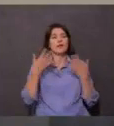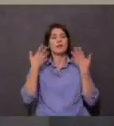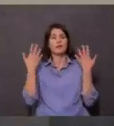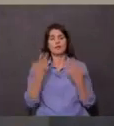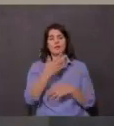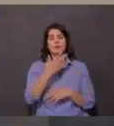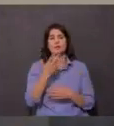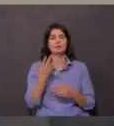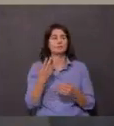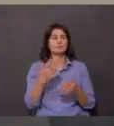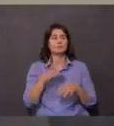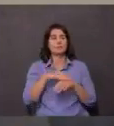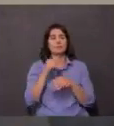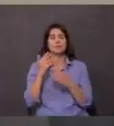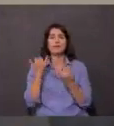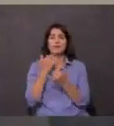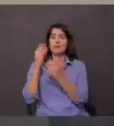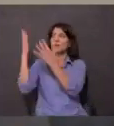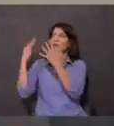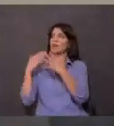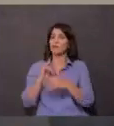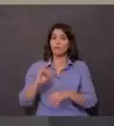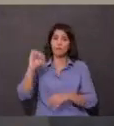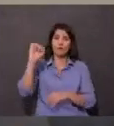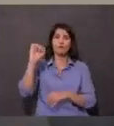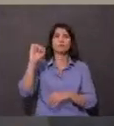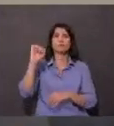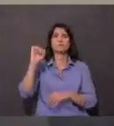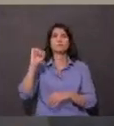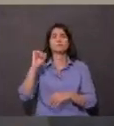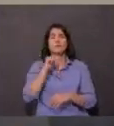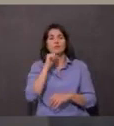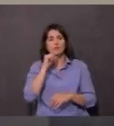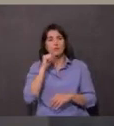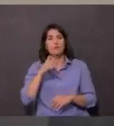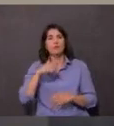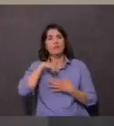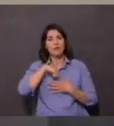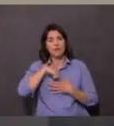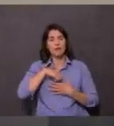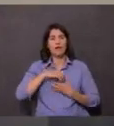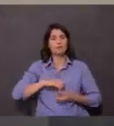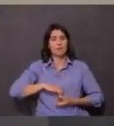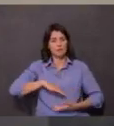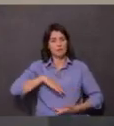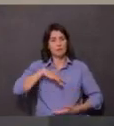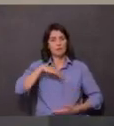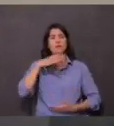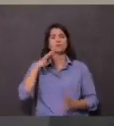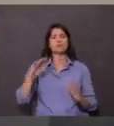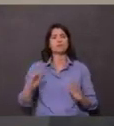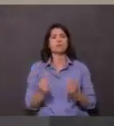graça e sintamos crescer continuamente em nós os frutos da